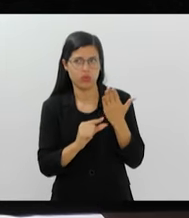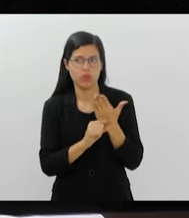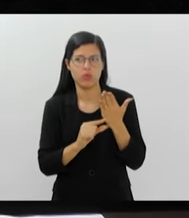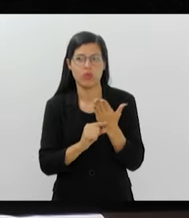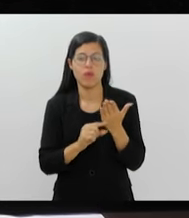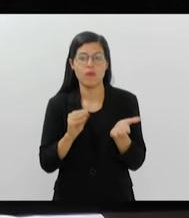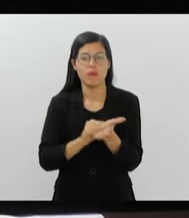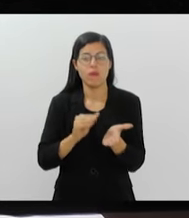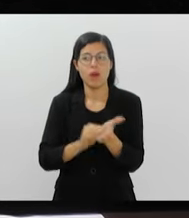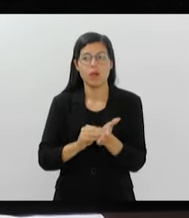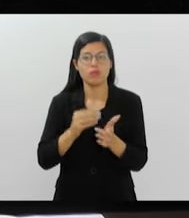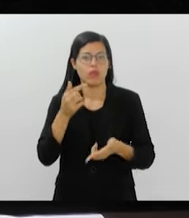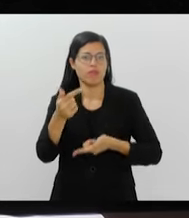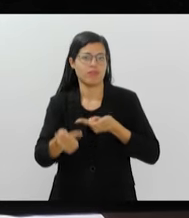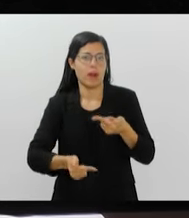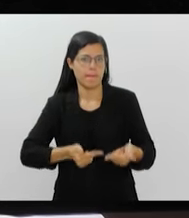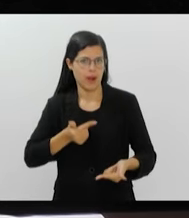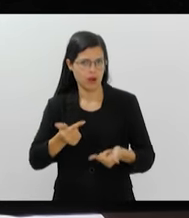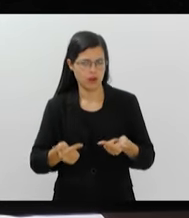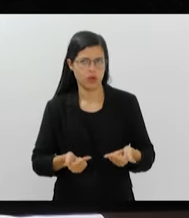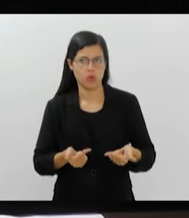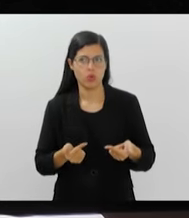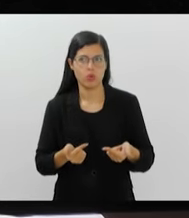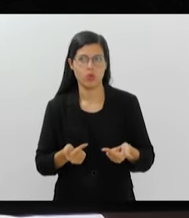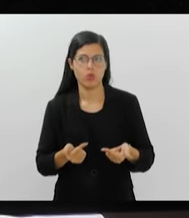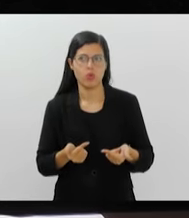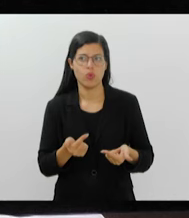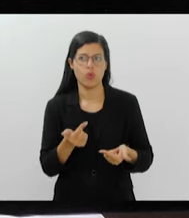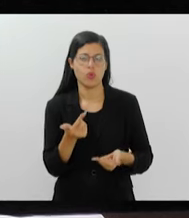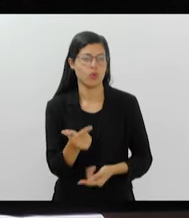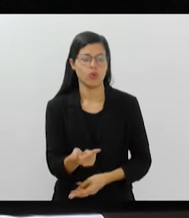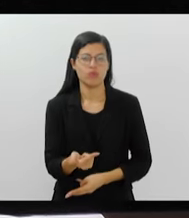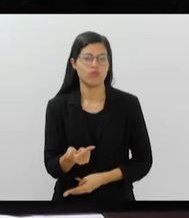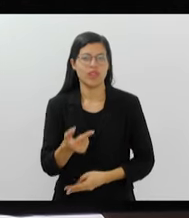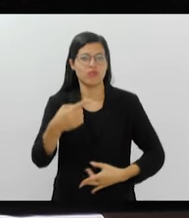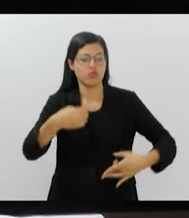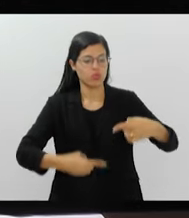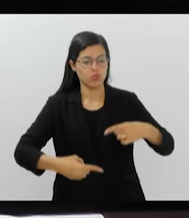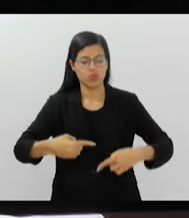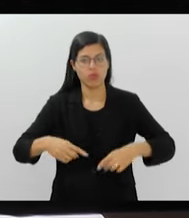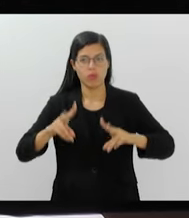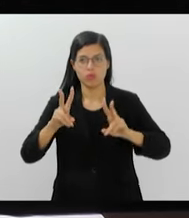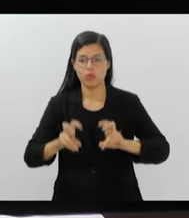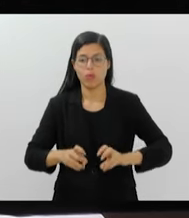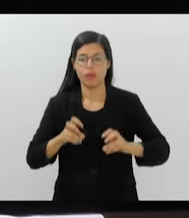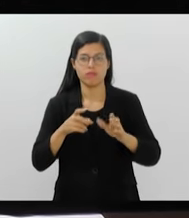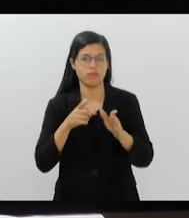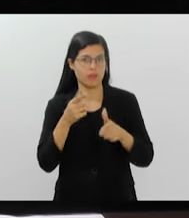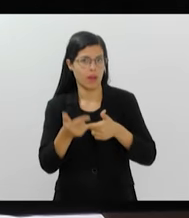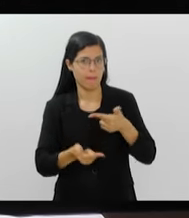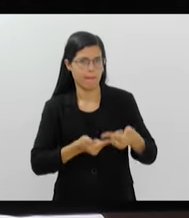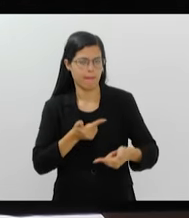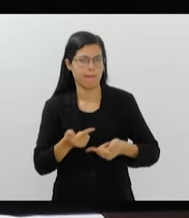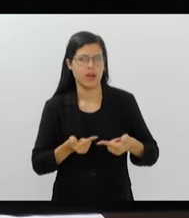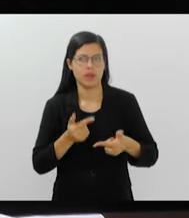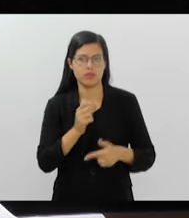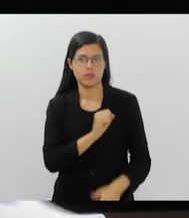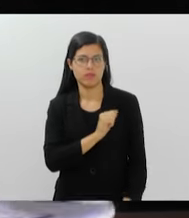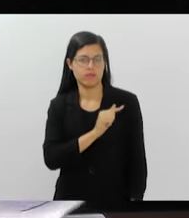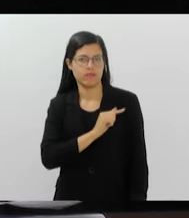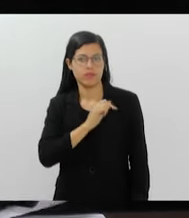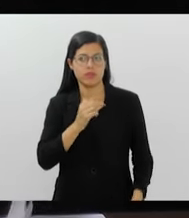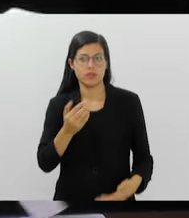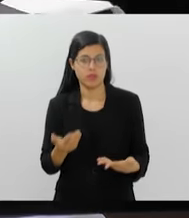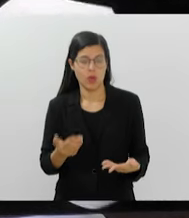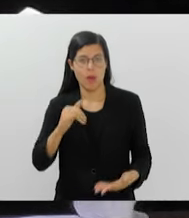do emprego e da empregabilidade, ou seja, não se discute a empregabilidade de São Gonçalo. Então, aproveito essa oportunidade para